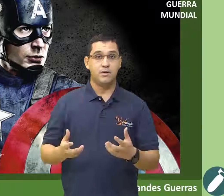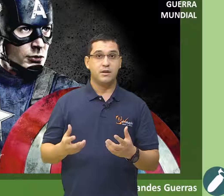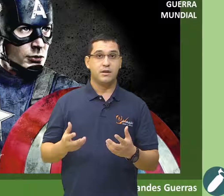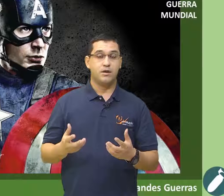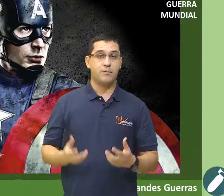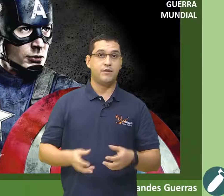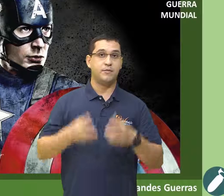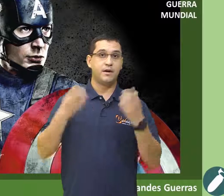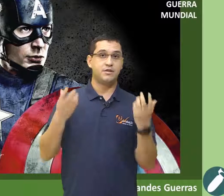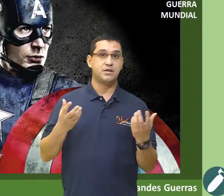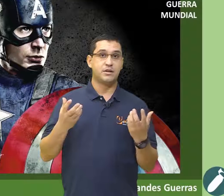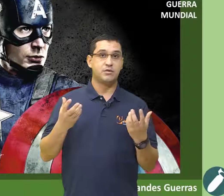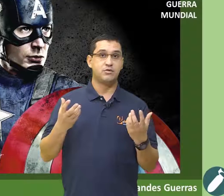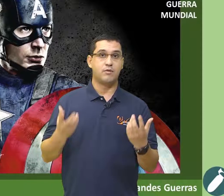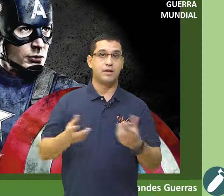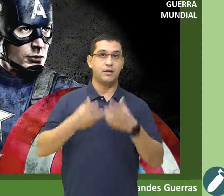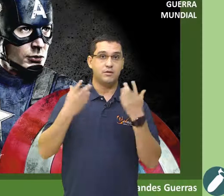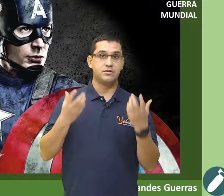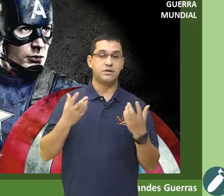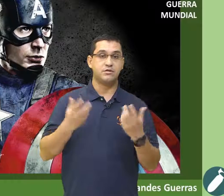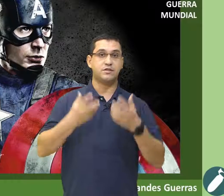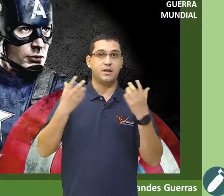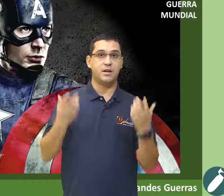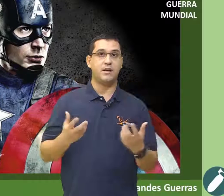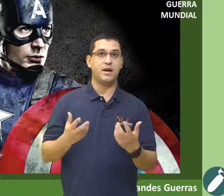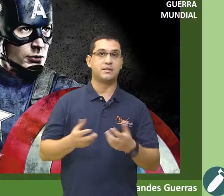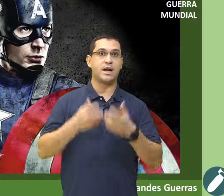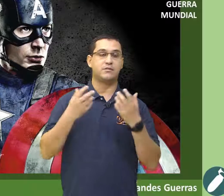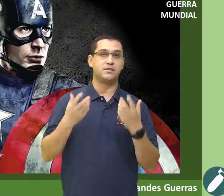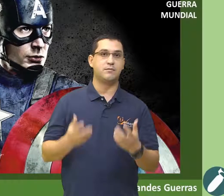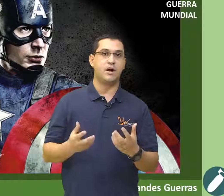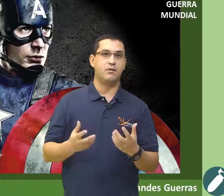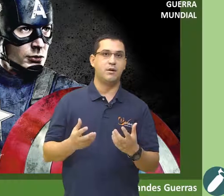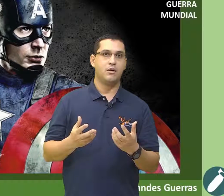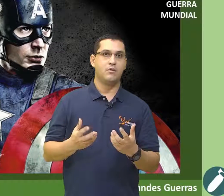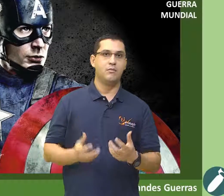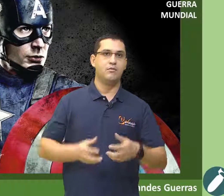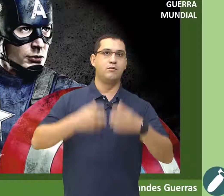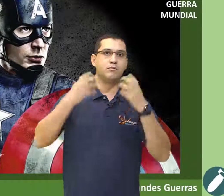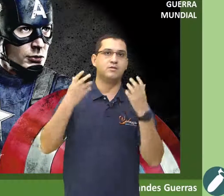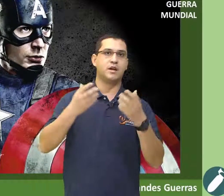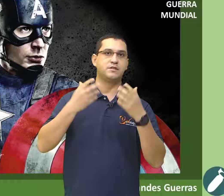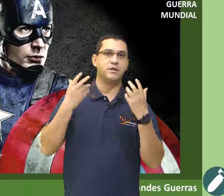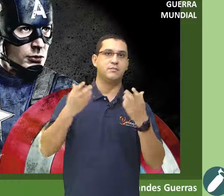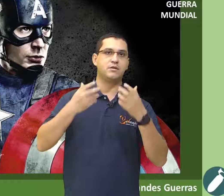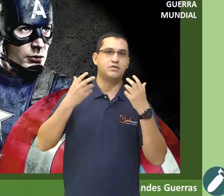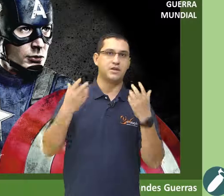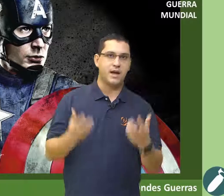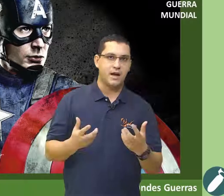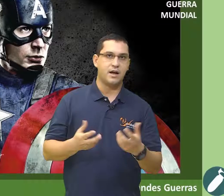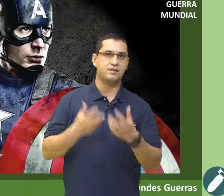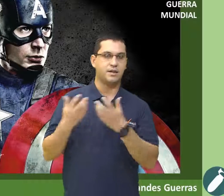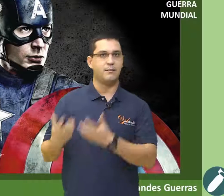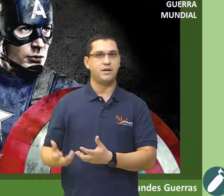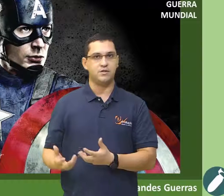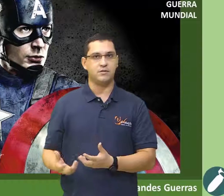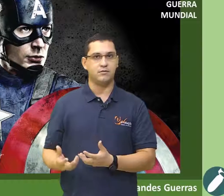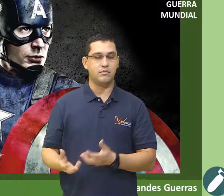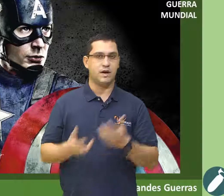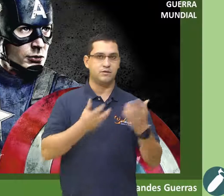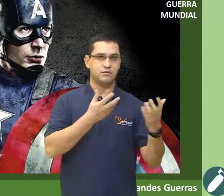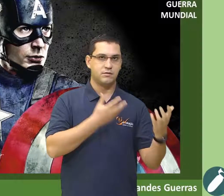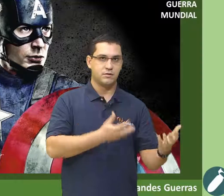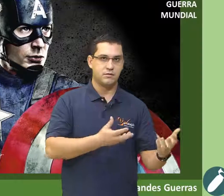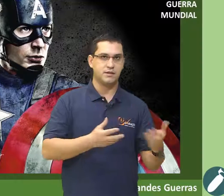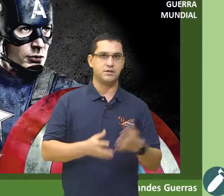mal que, obviamente, os quadrinhos e o cinema retratam esse mal como um dos grandes inimigos de guerra a ser abatido,